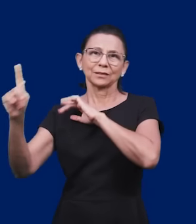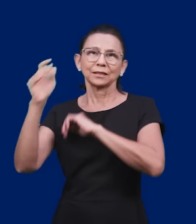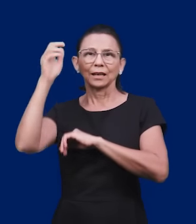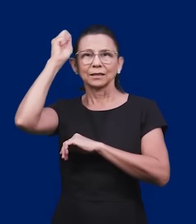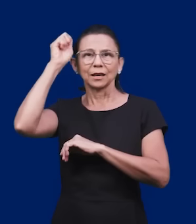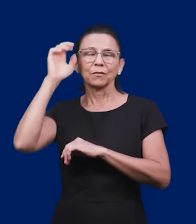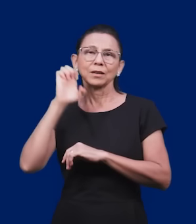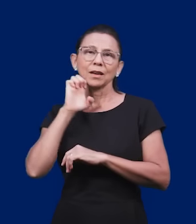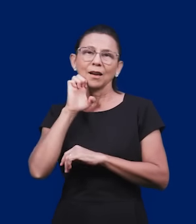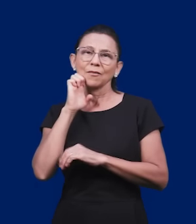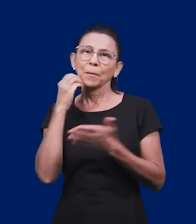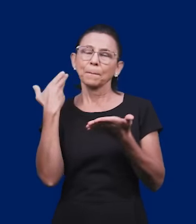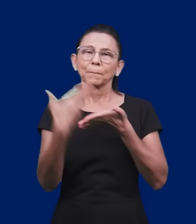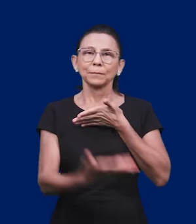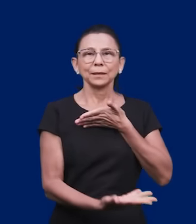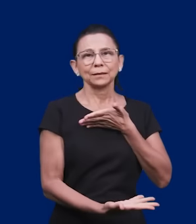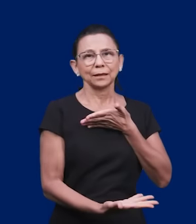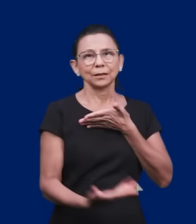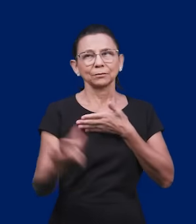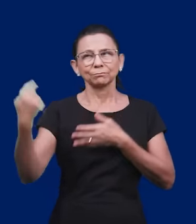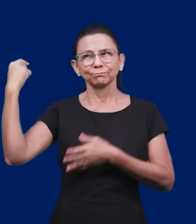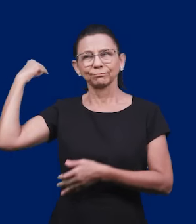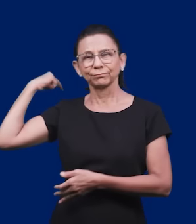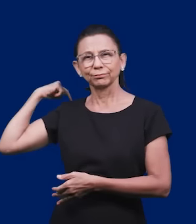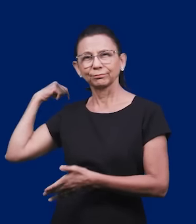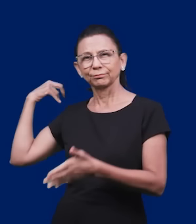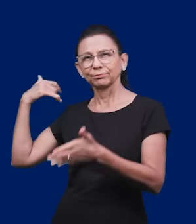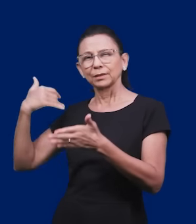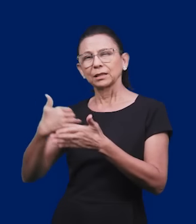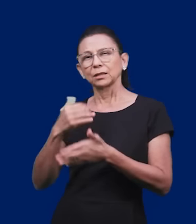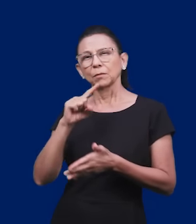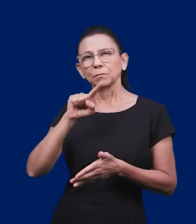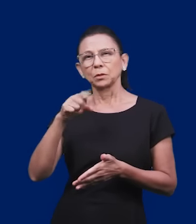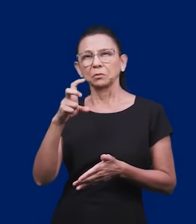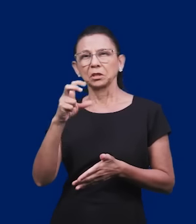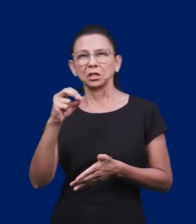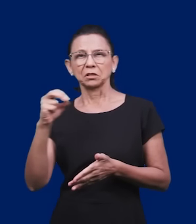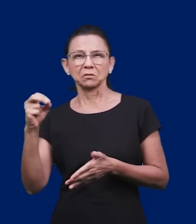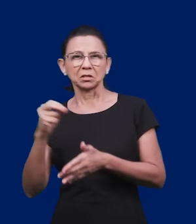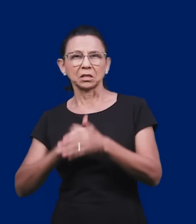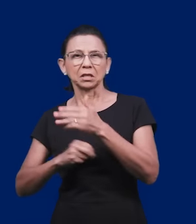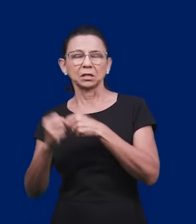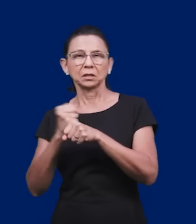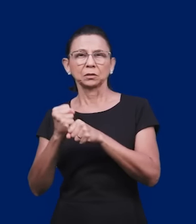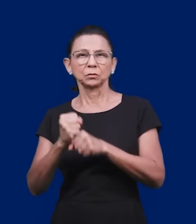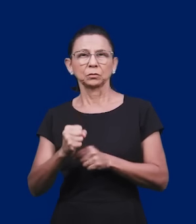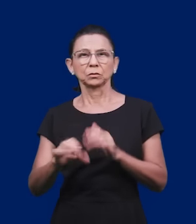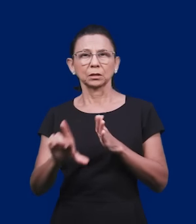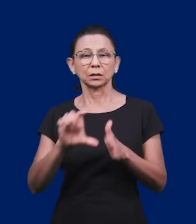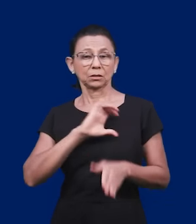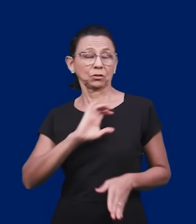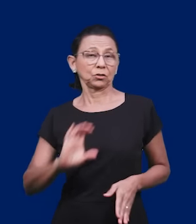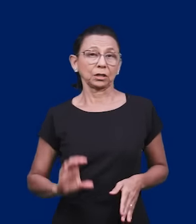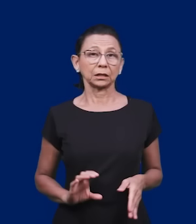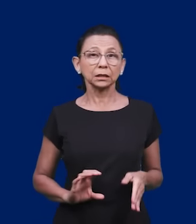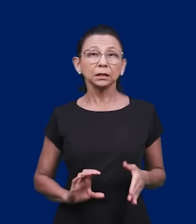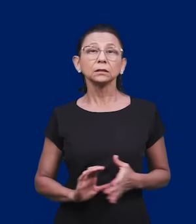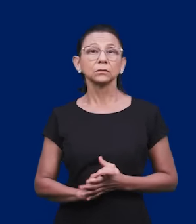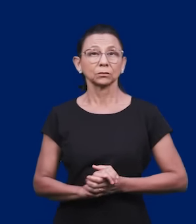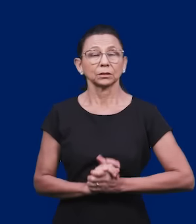aqui desde os mitos, aqui são datas aproximadas, 1500 anos antes de Cristo, os mitos vieram, eram